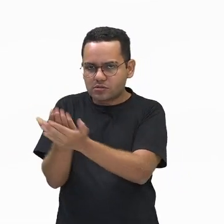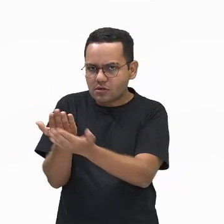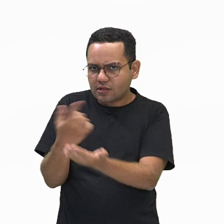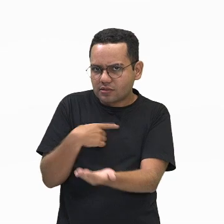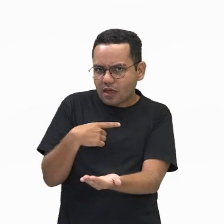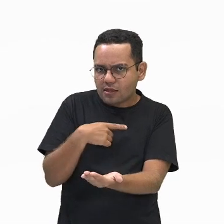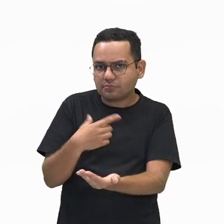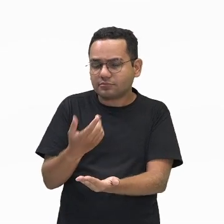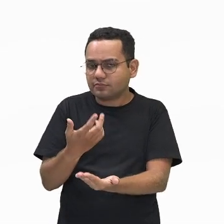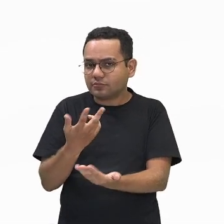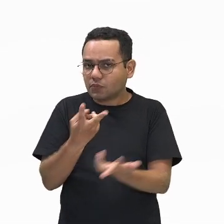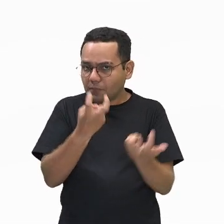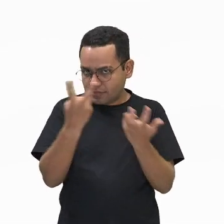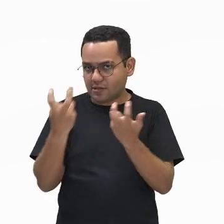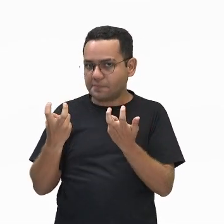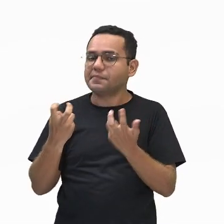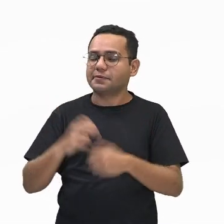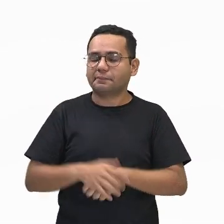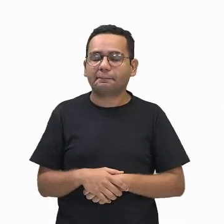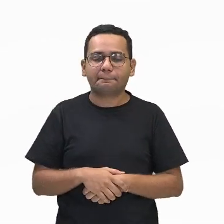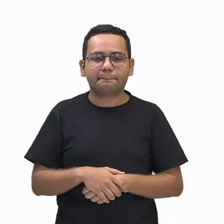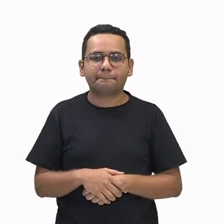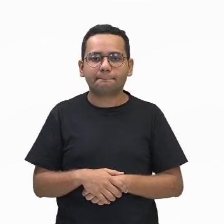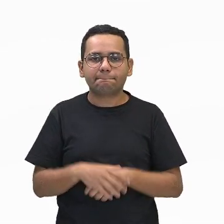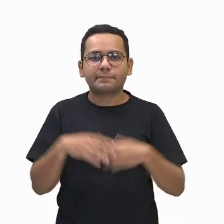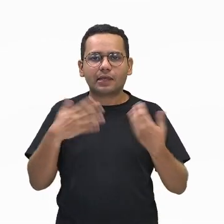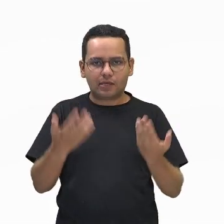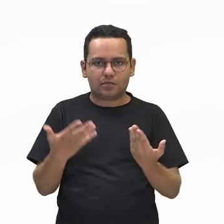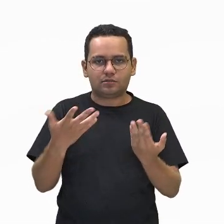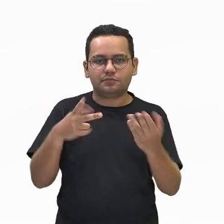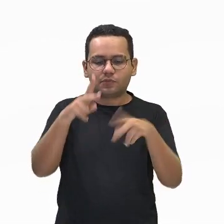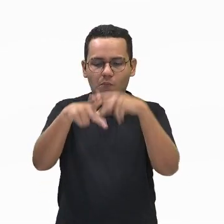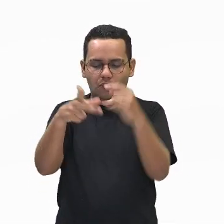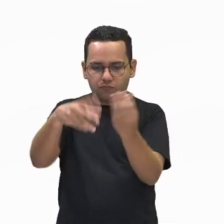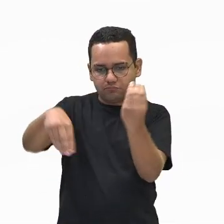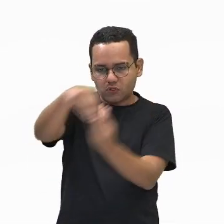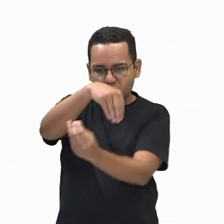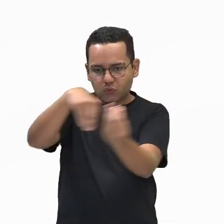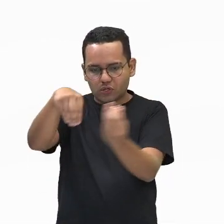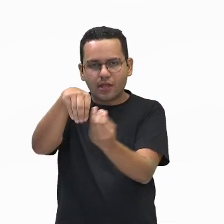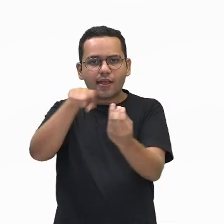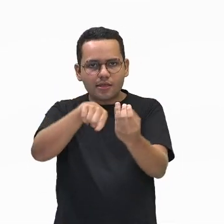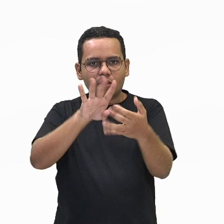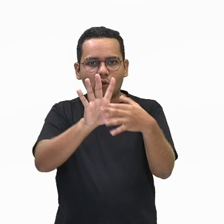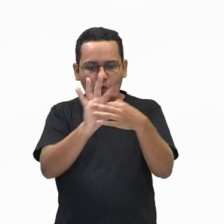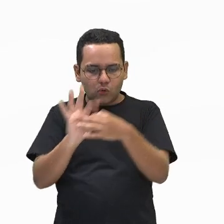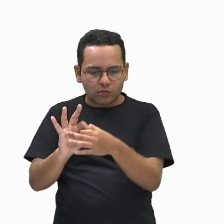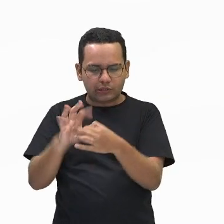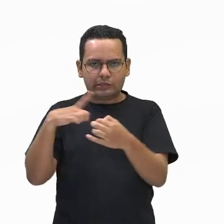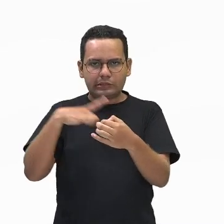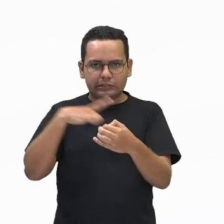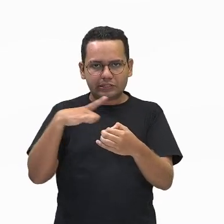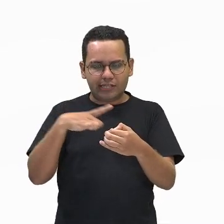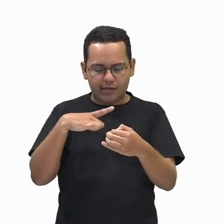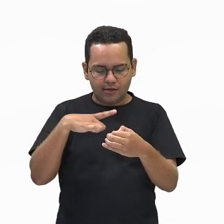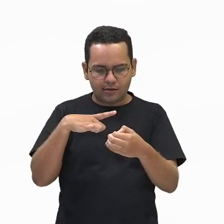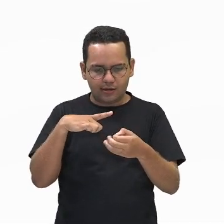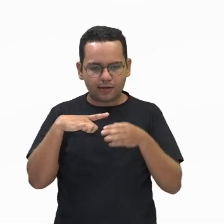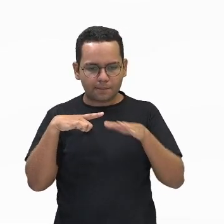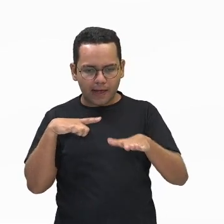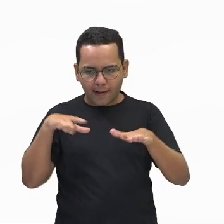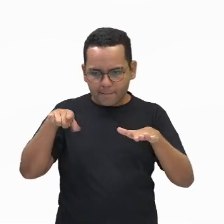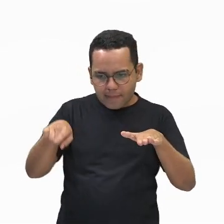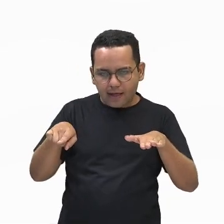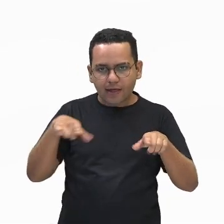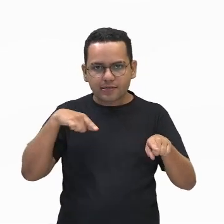vai perceber se a miscigenação está presente, se faz parte, se você consegue